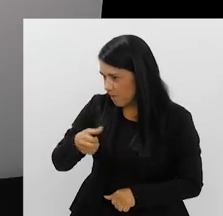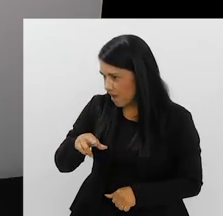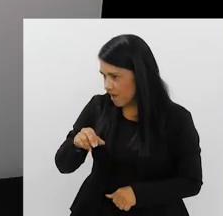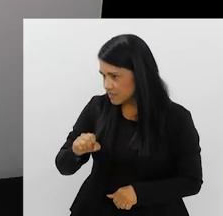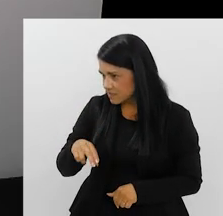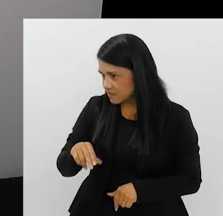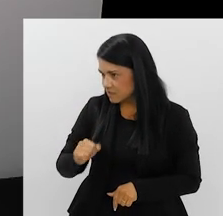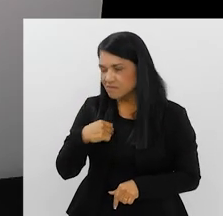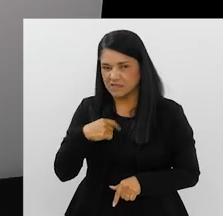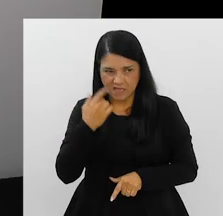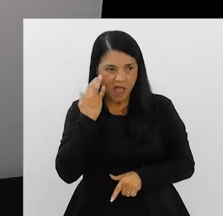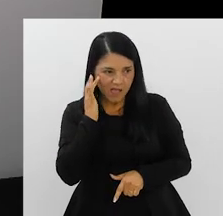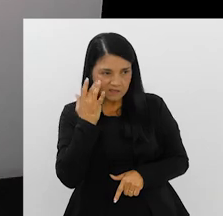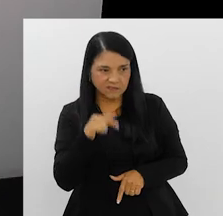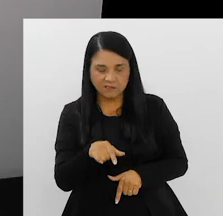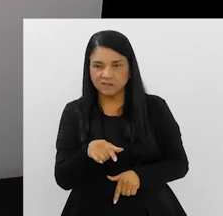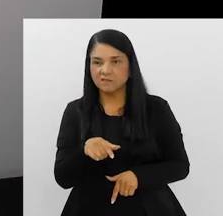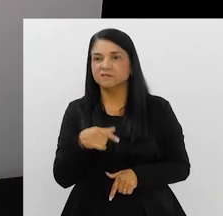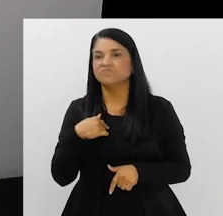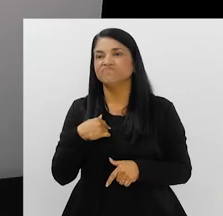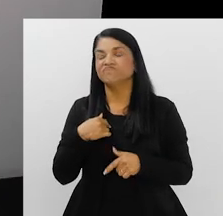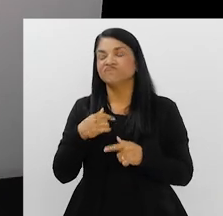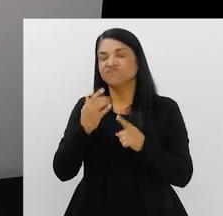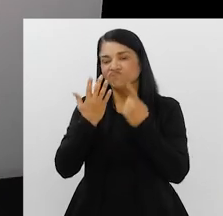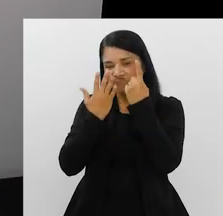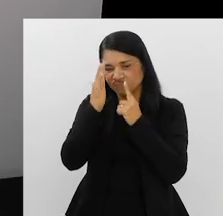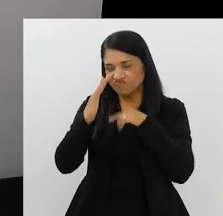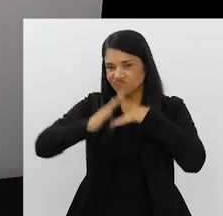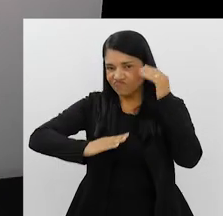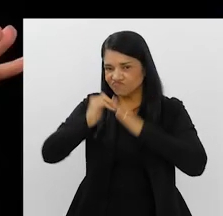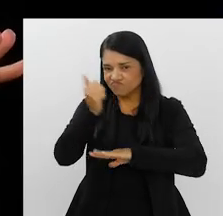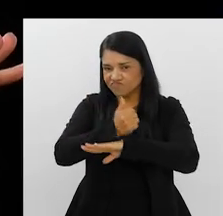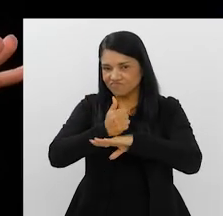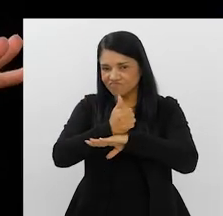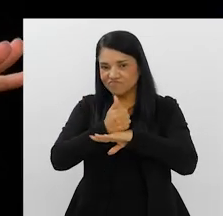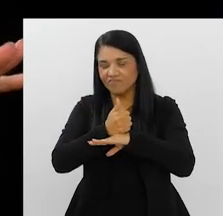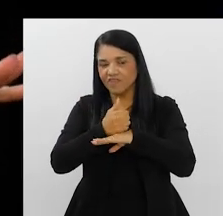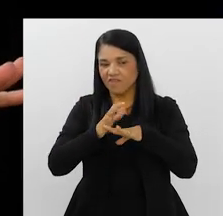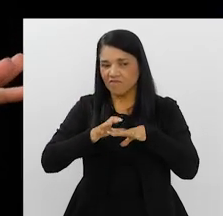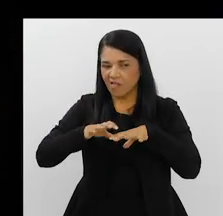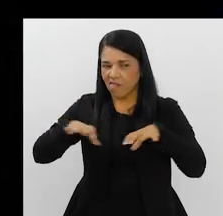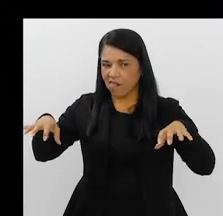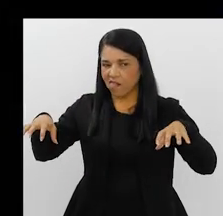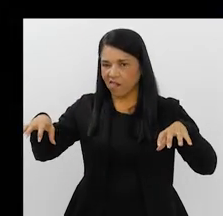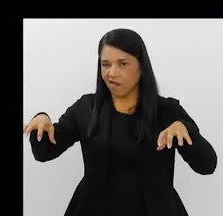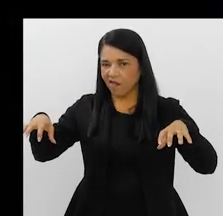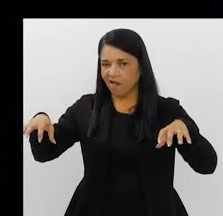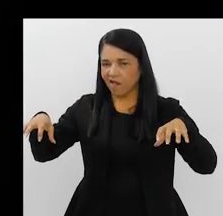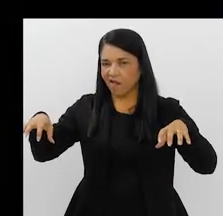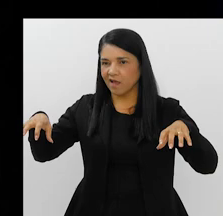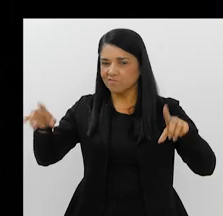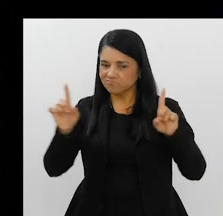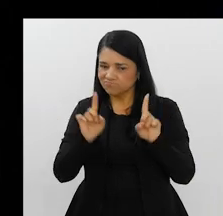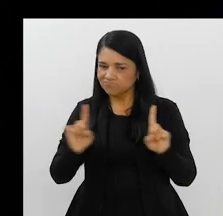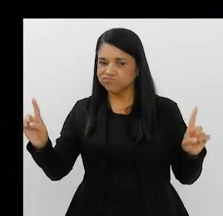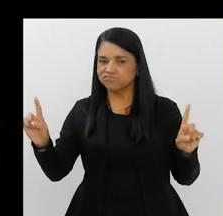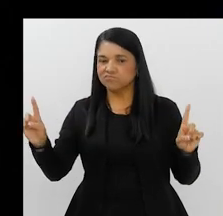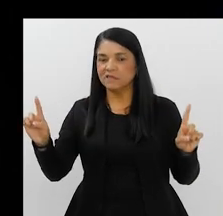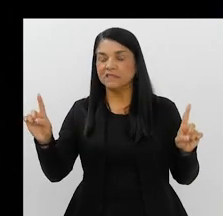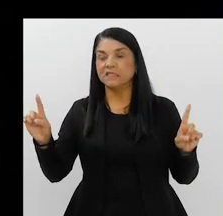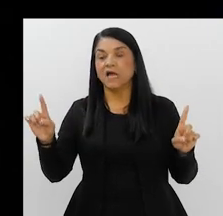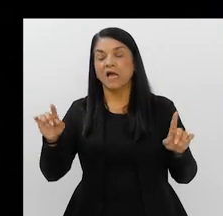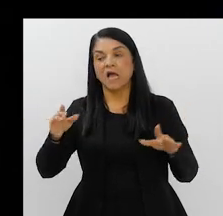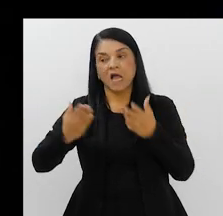em relação aos carnavalescos, mas os carnavalescos, assim, eles são mais isolados de hoje, né? Embora a gente até trabalhava